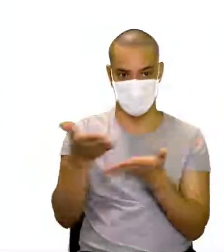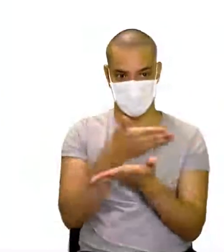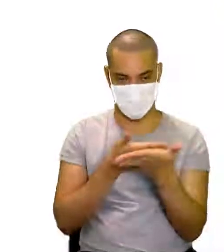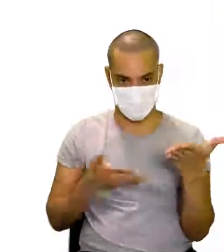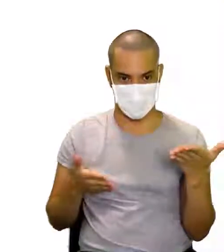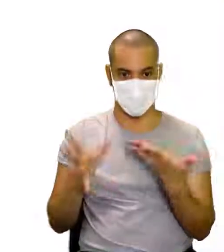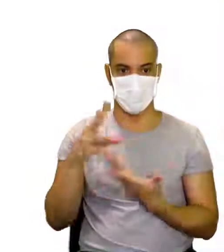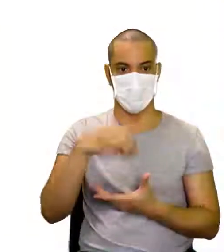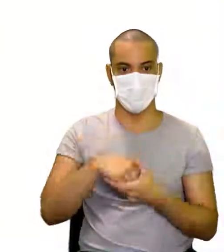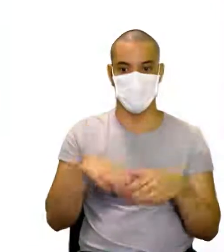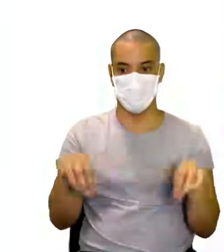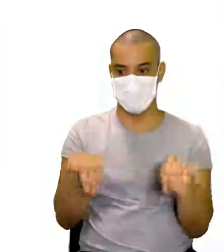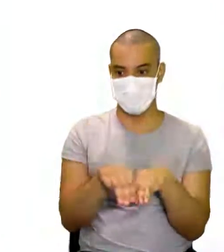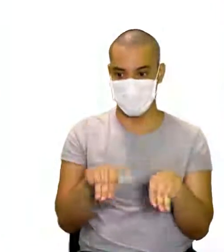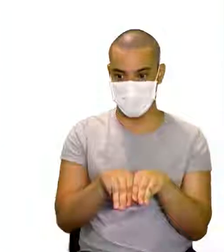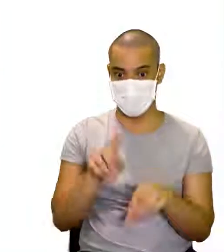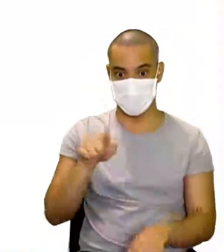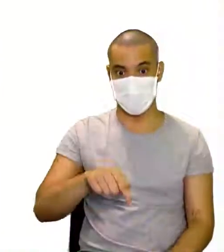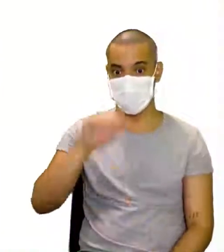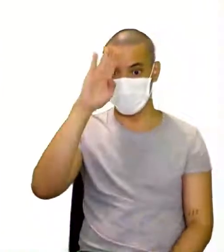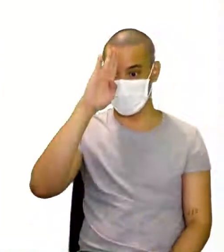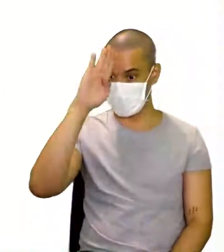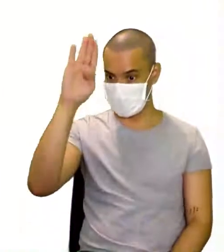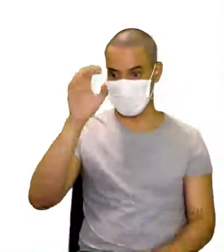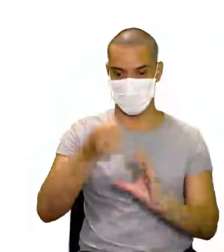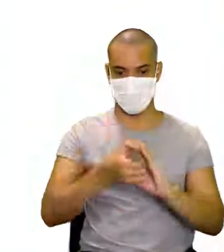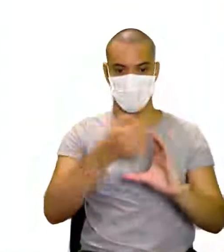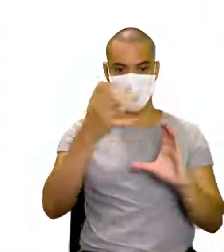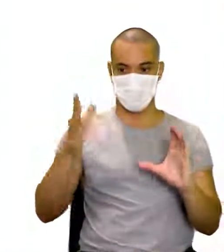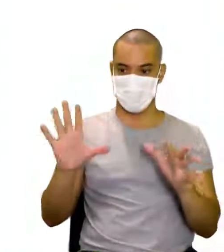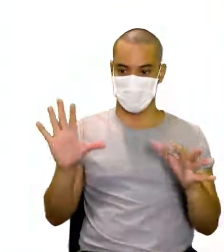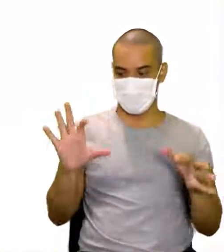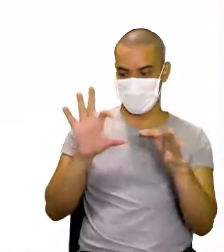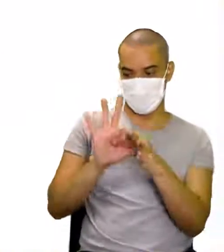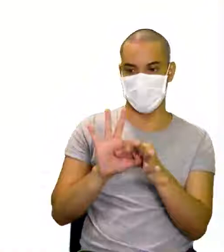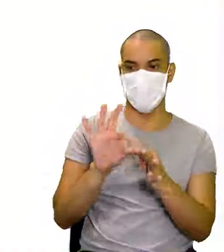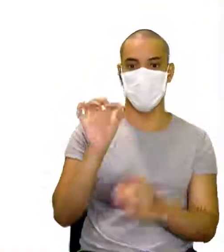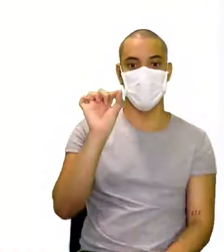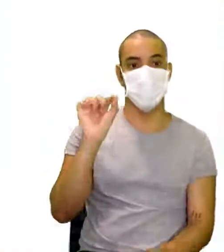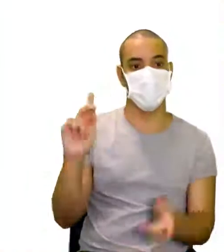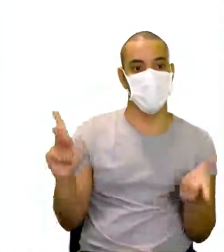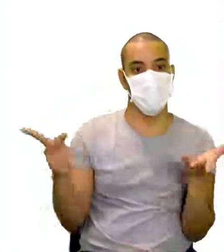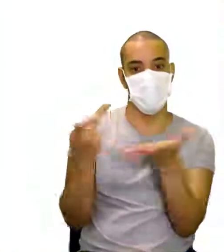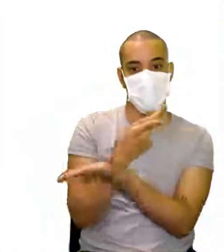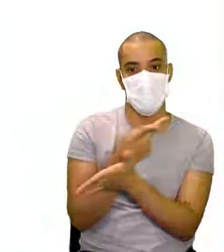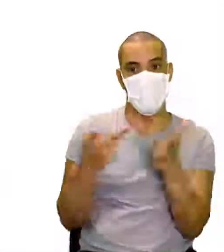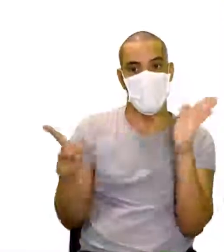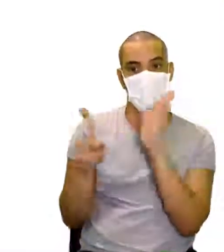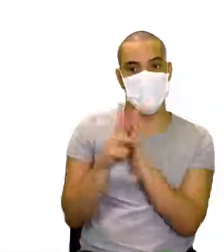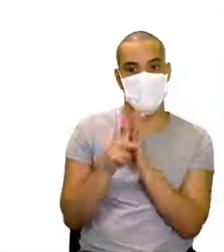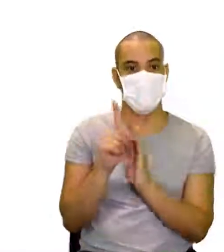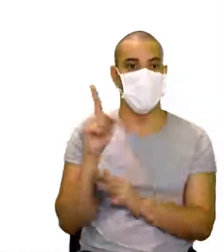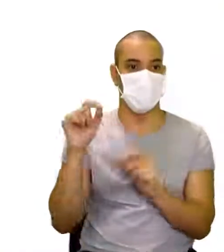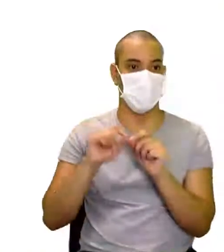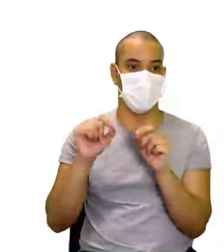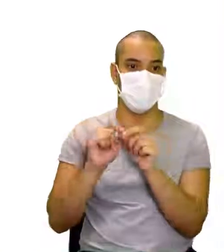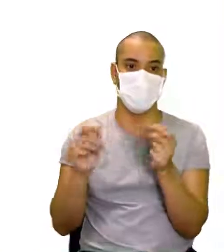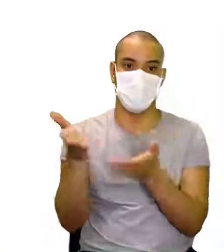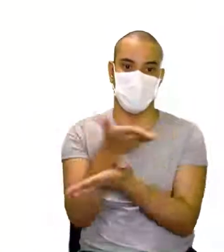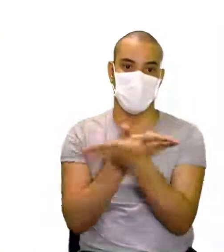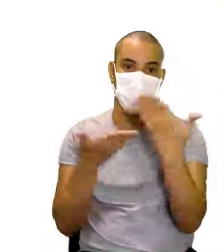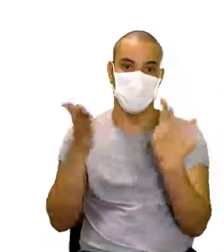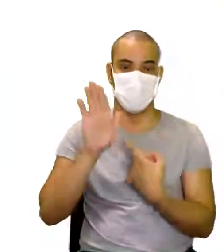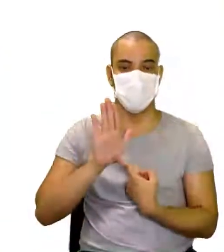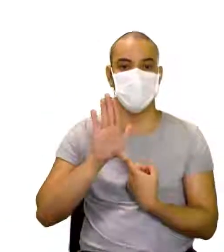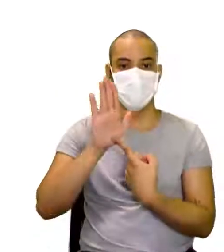Então, aqui, essa principal característica atrela-se ao fato de essa interação